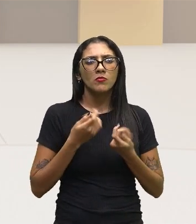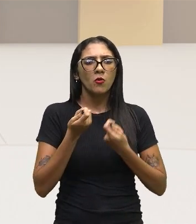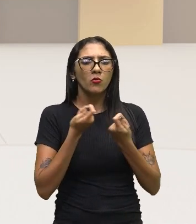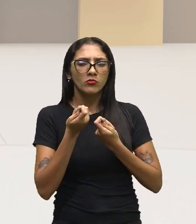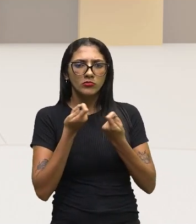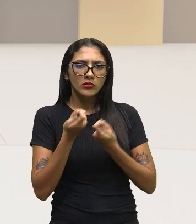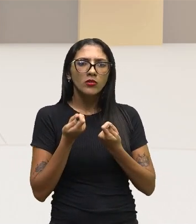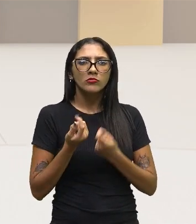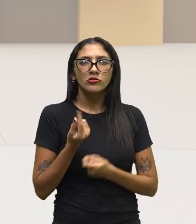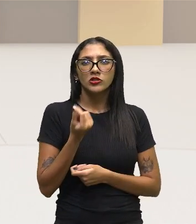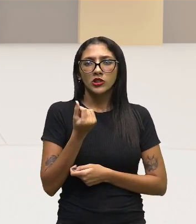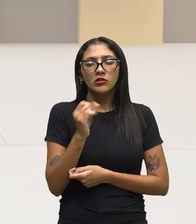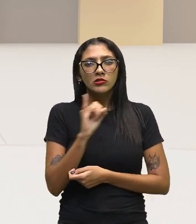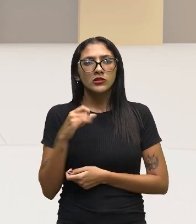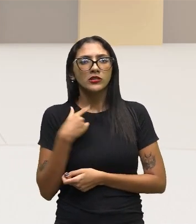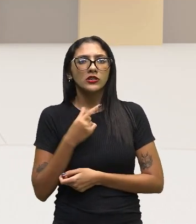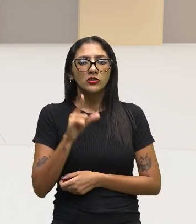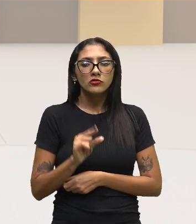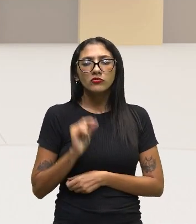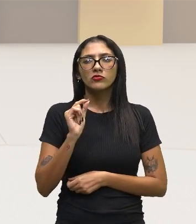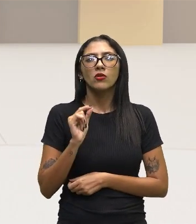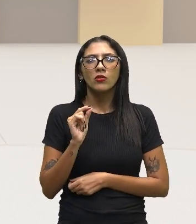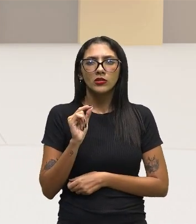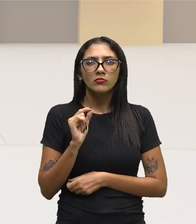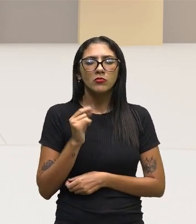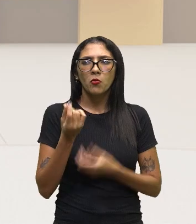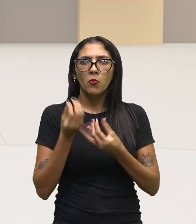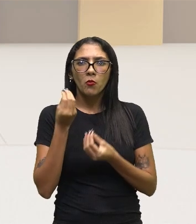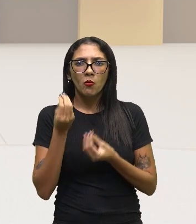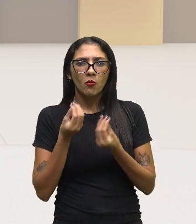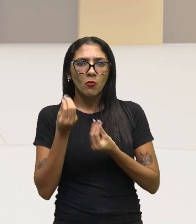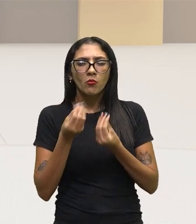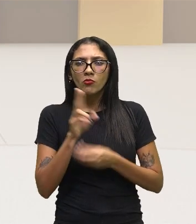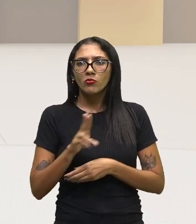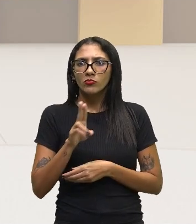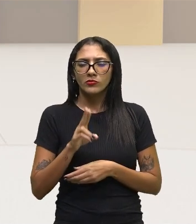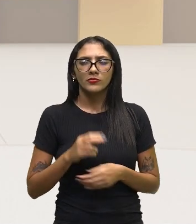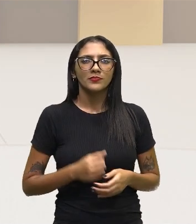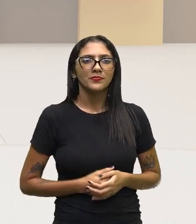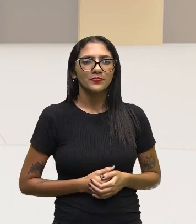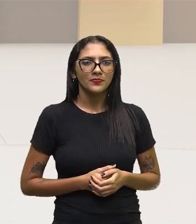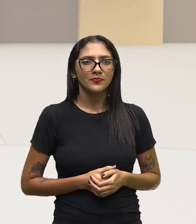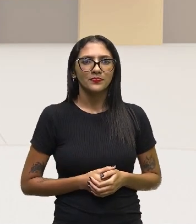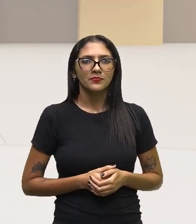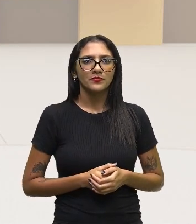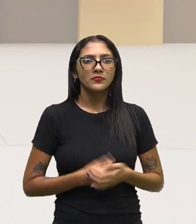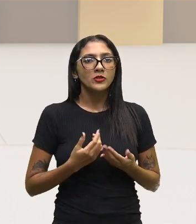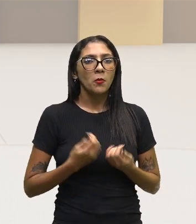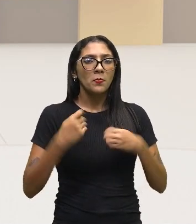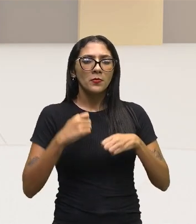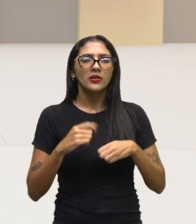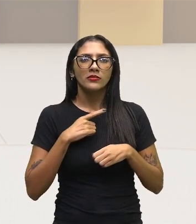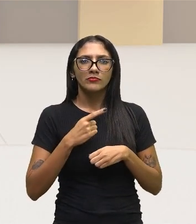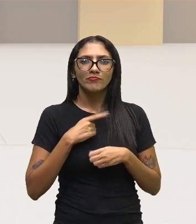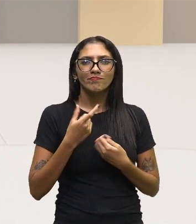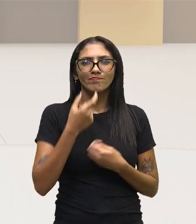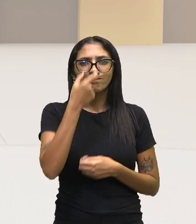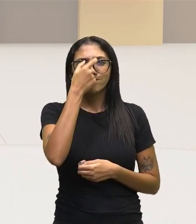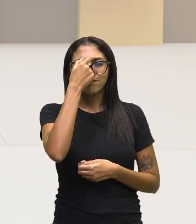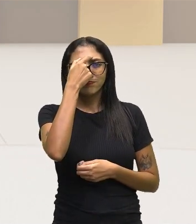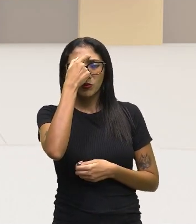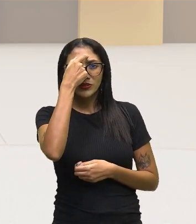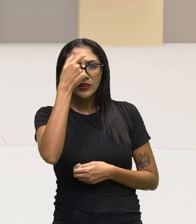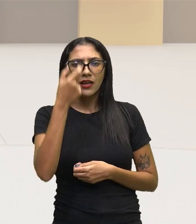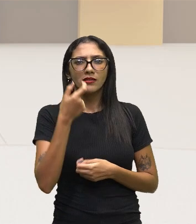ao tomar decisões que envolvem suas finanças. Então olha só, você precisa ter muita concentração